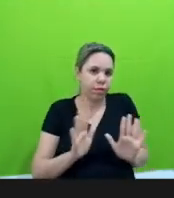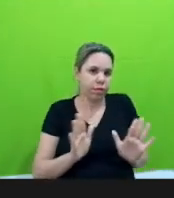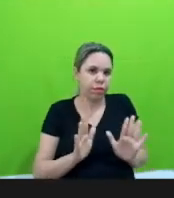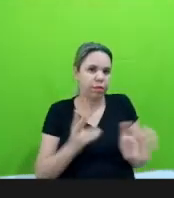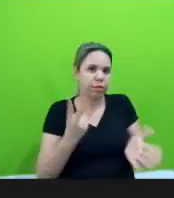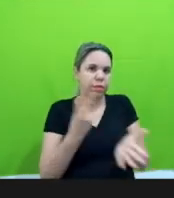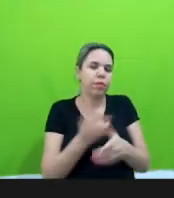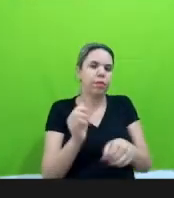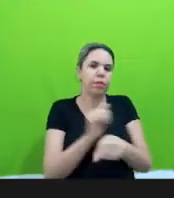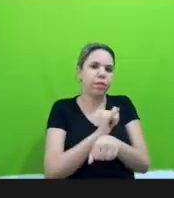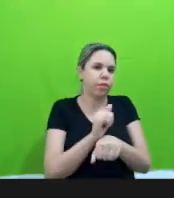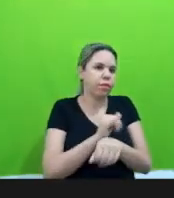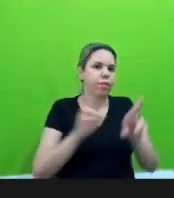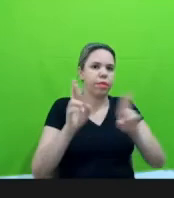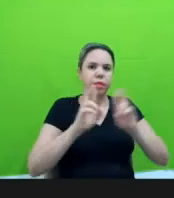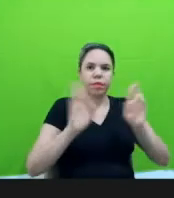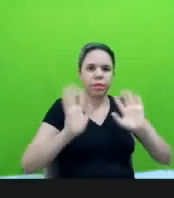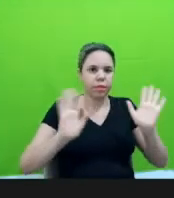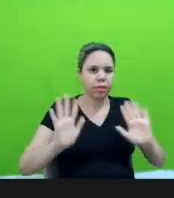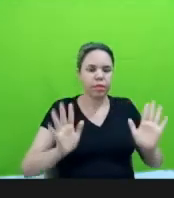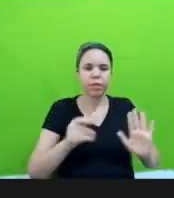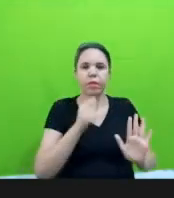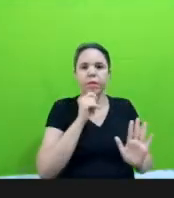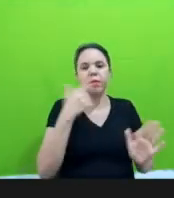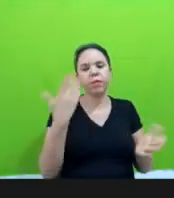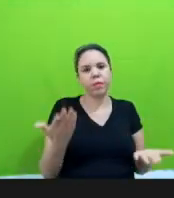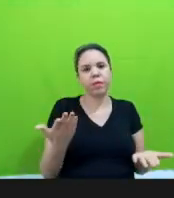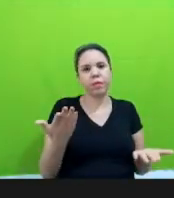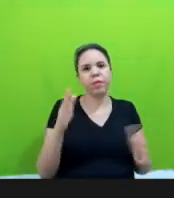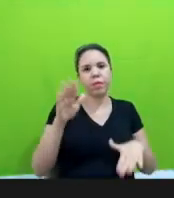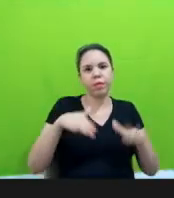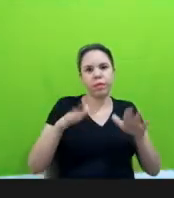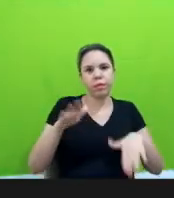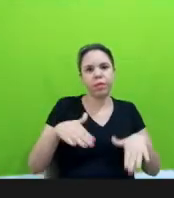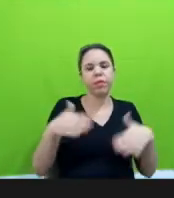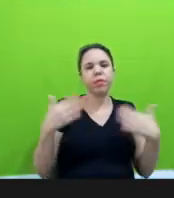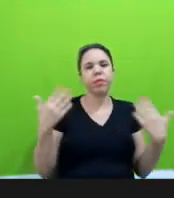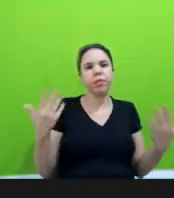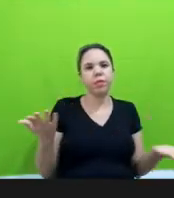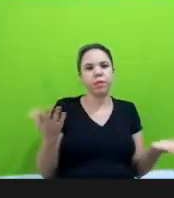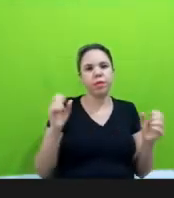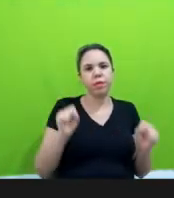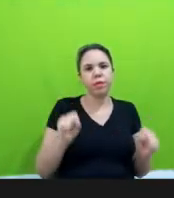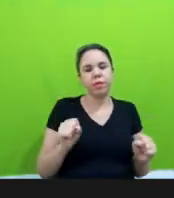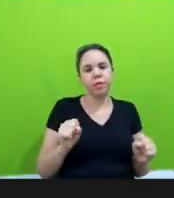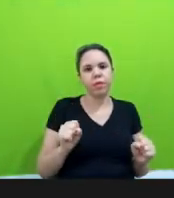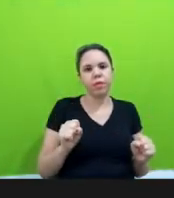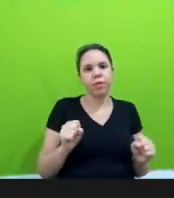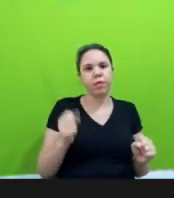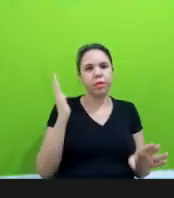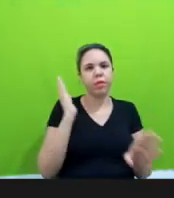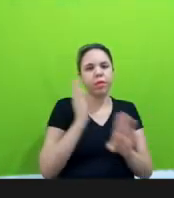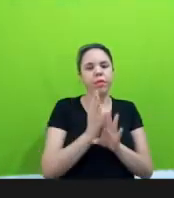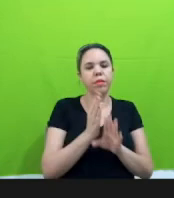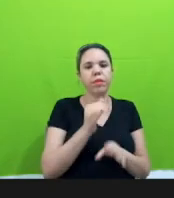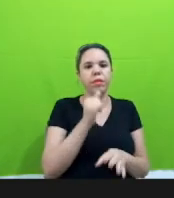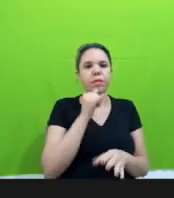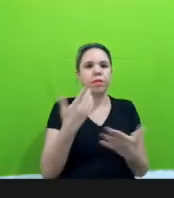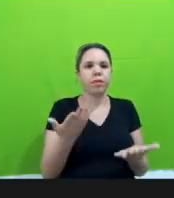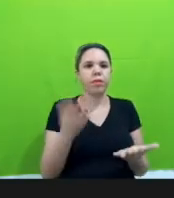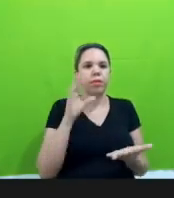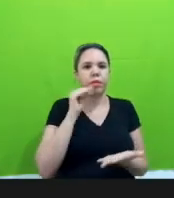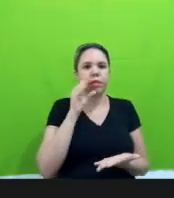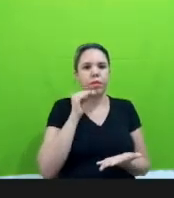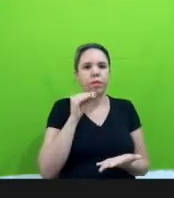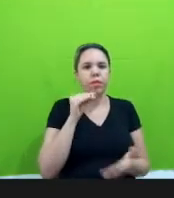de fiscalização, né? Então, isso é uma hipótese pelo qual a gente pode achar, assim, né, que os servidores ficaram